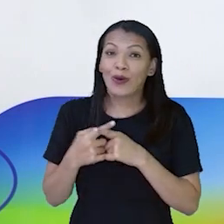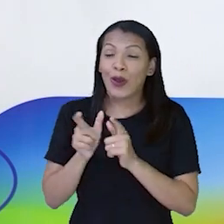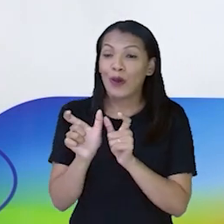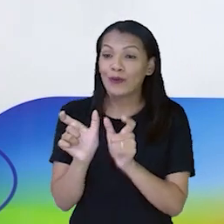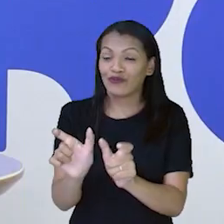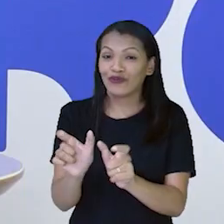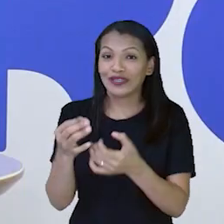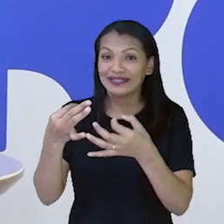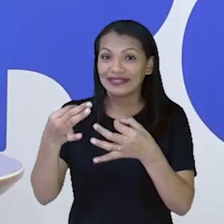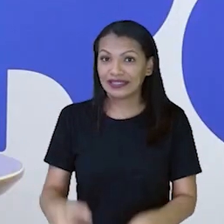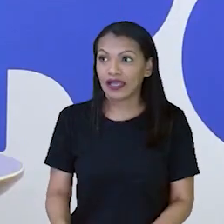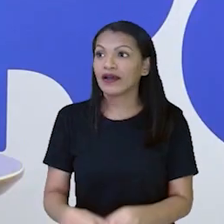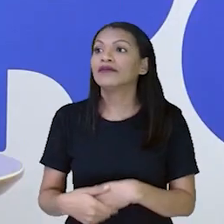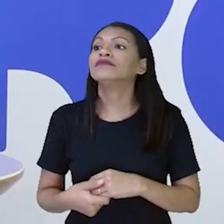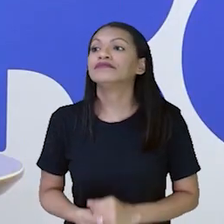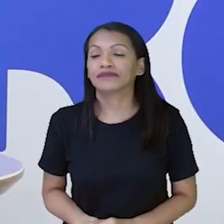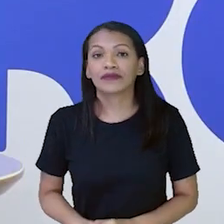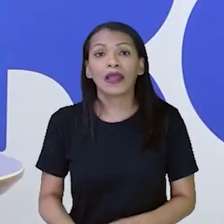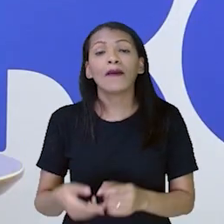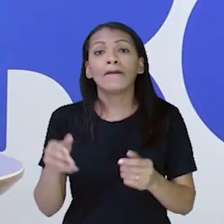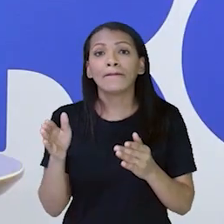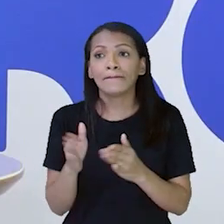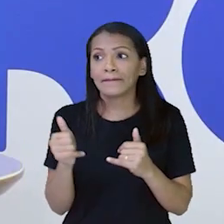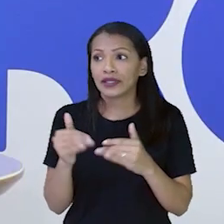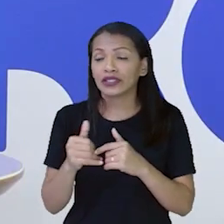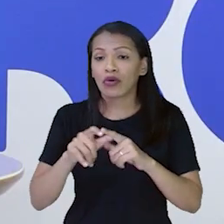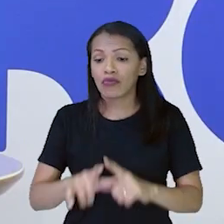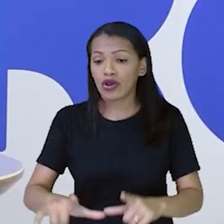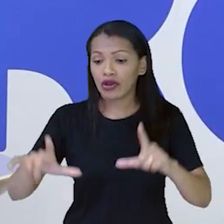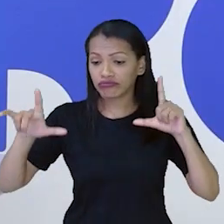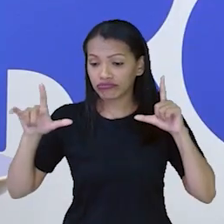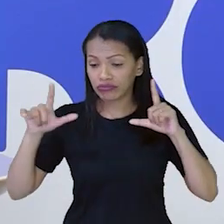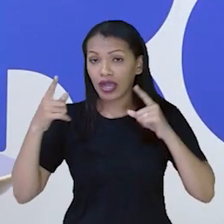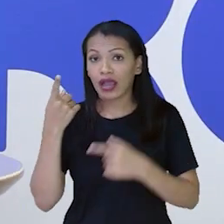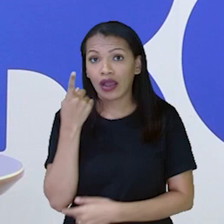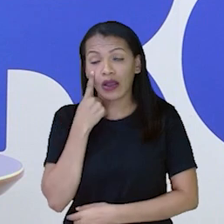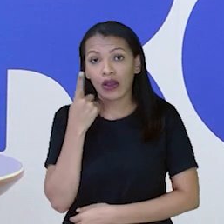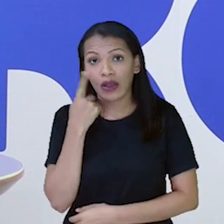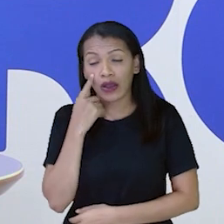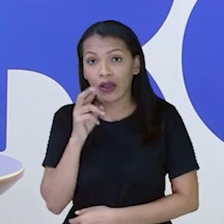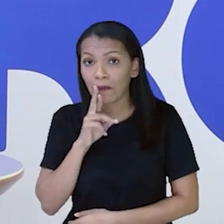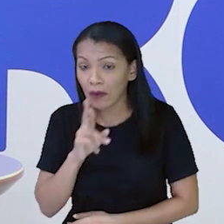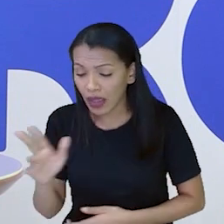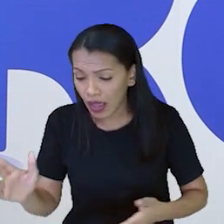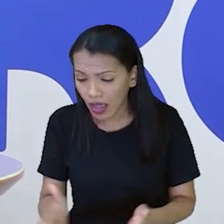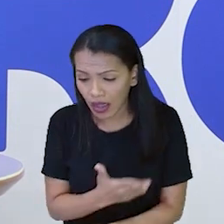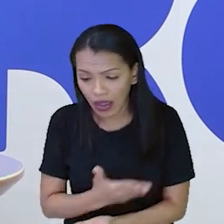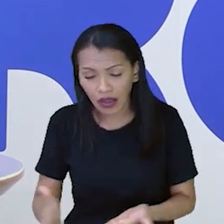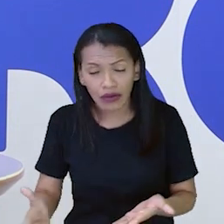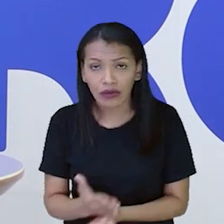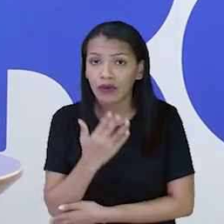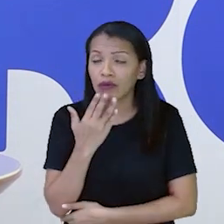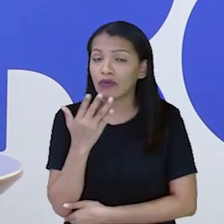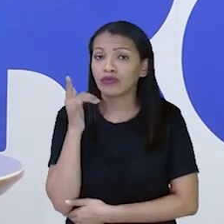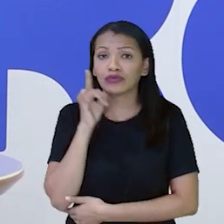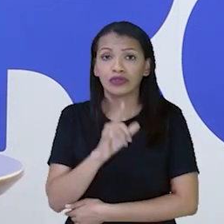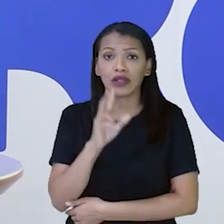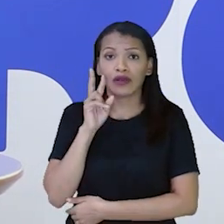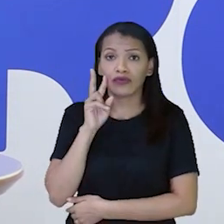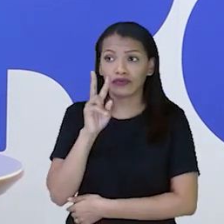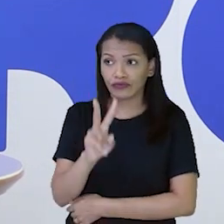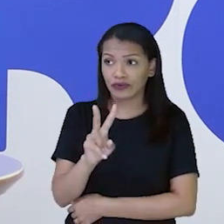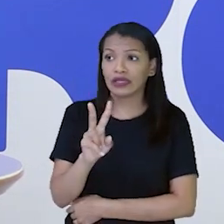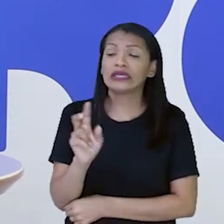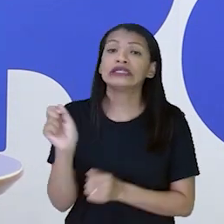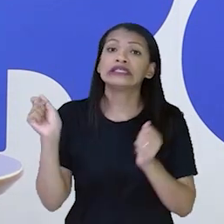Eles estão pedindo Felicíssima. para a gente ampliar um pouquinho na tela, para dar uma olhadinha para responderem, que tem alguns que não estão Pronto. conseguindo ver. Então, a gente vai Se a gente